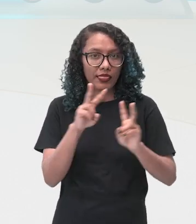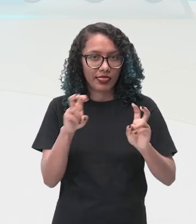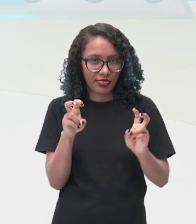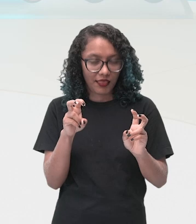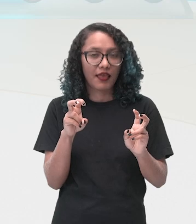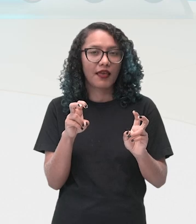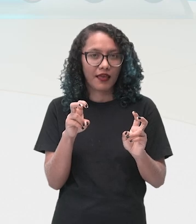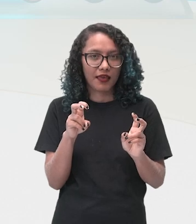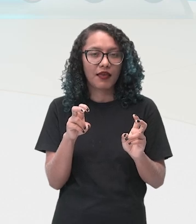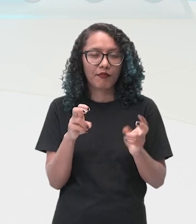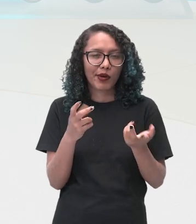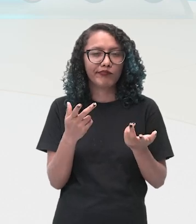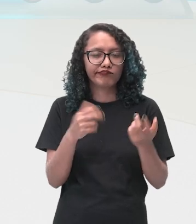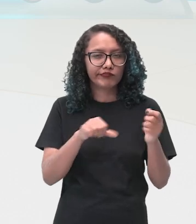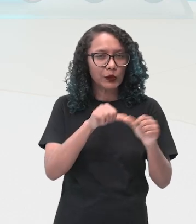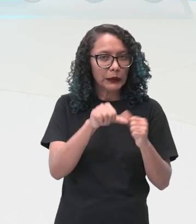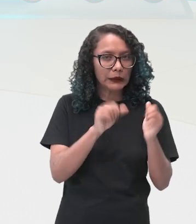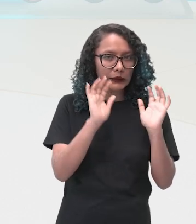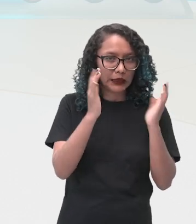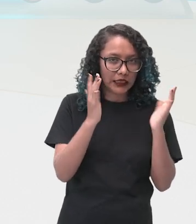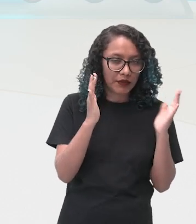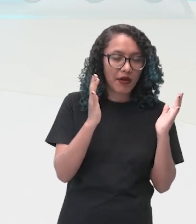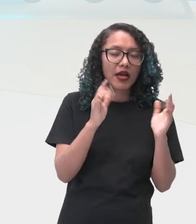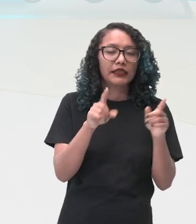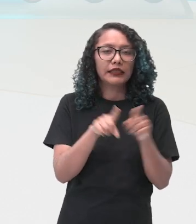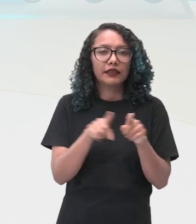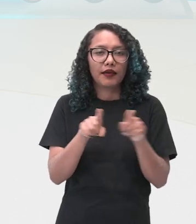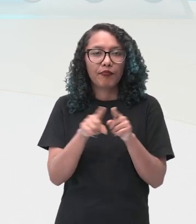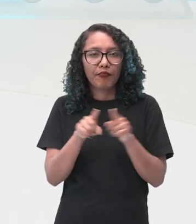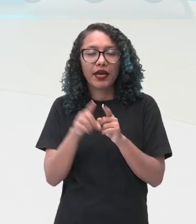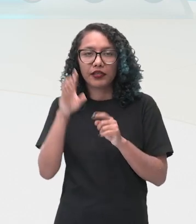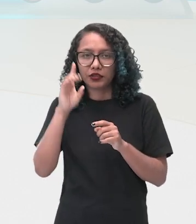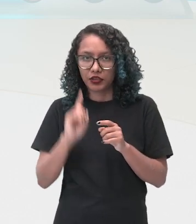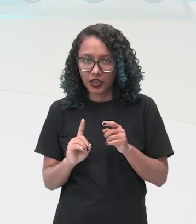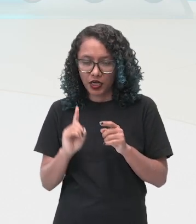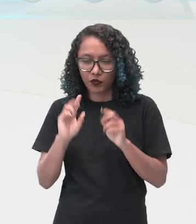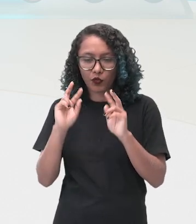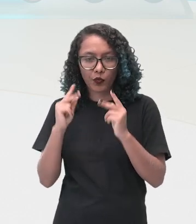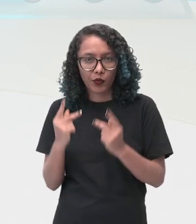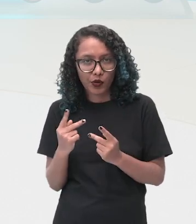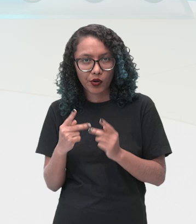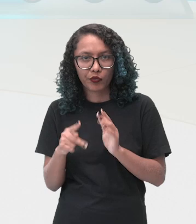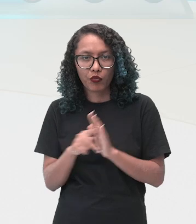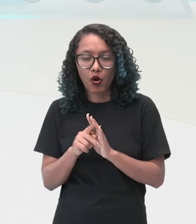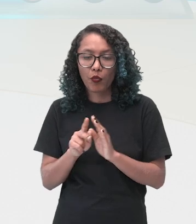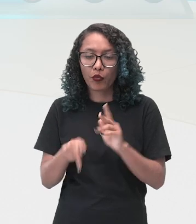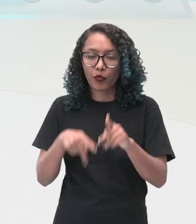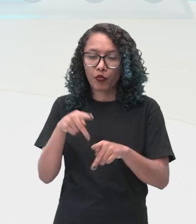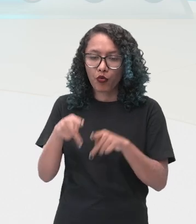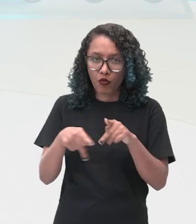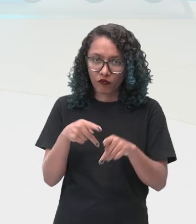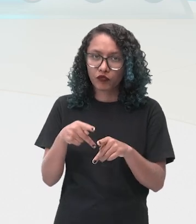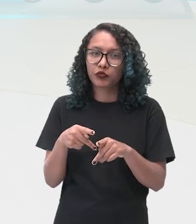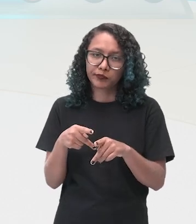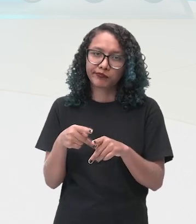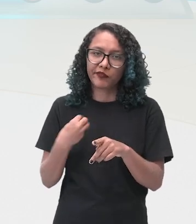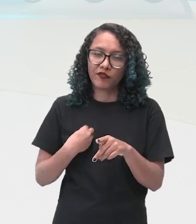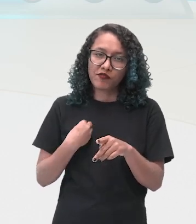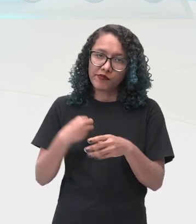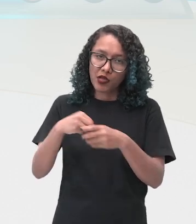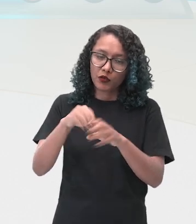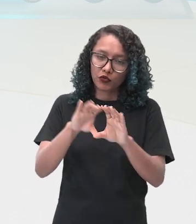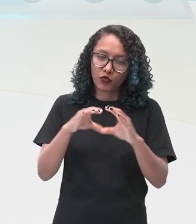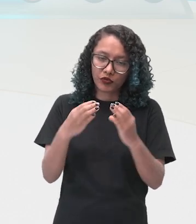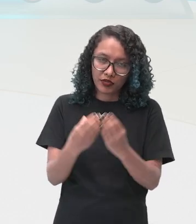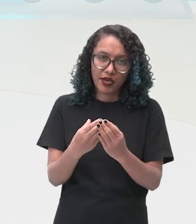né? As mudanças climáticas e os direitos humanos dos povos, da comunidade, que é um direito